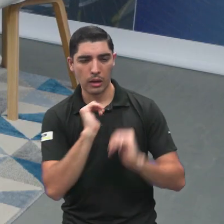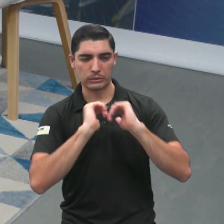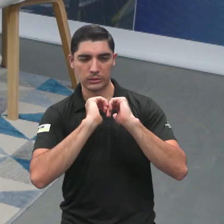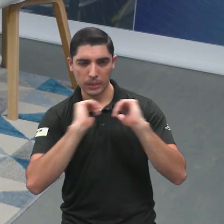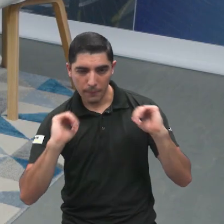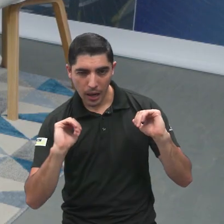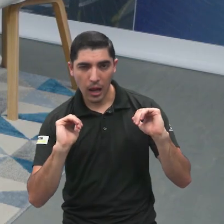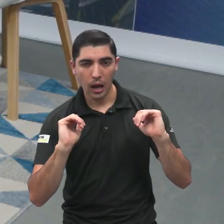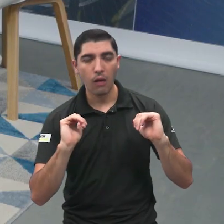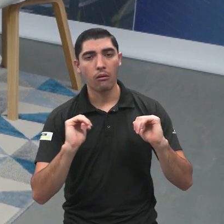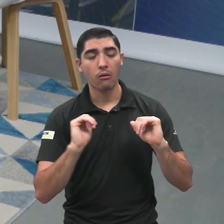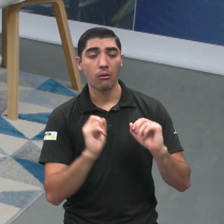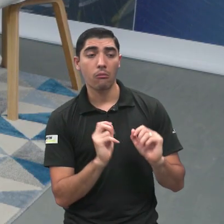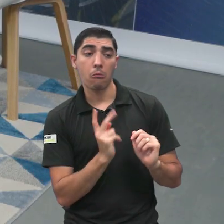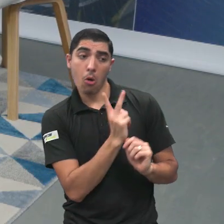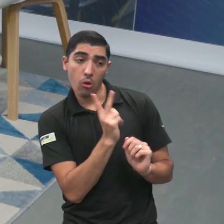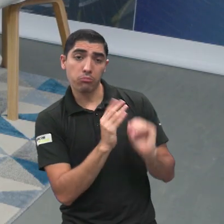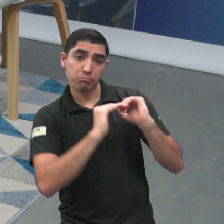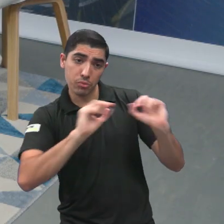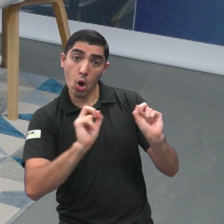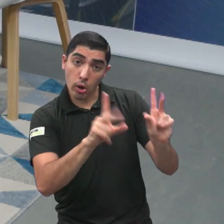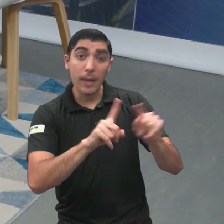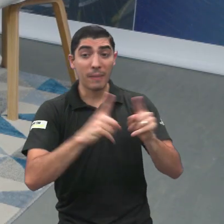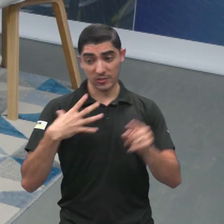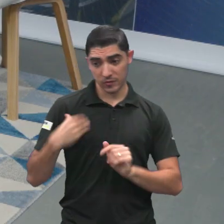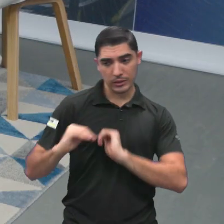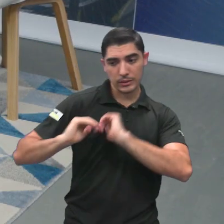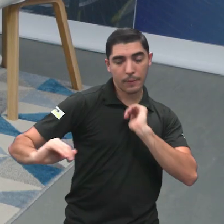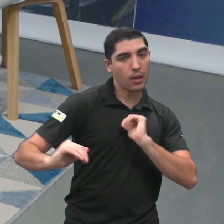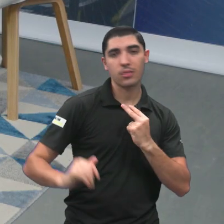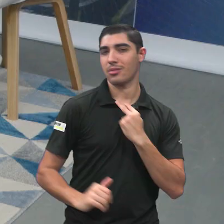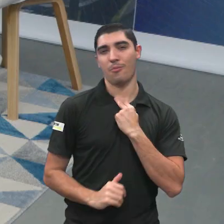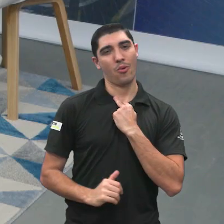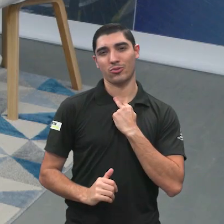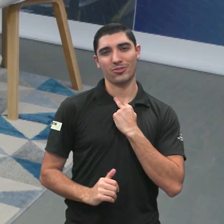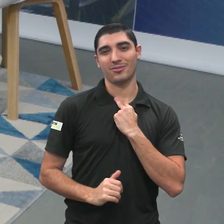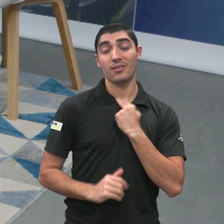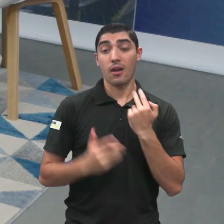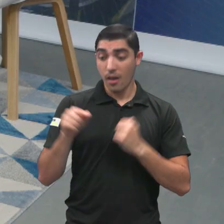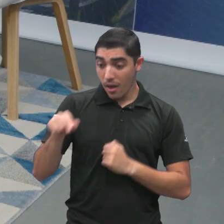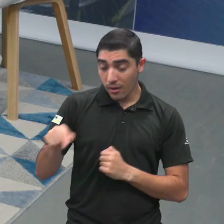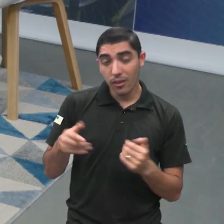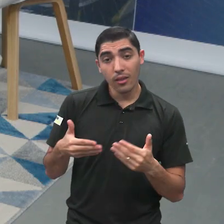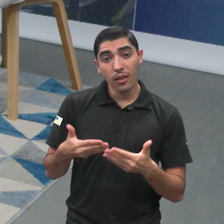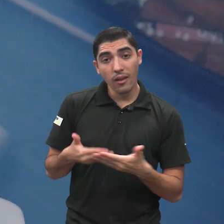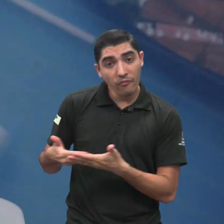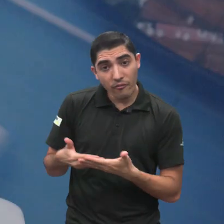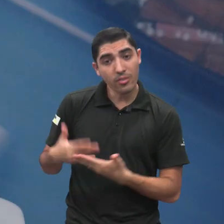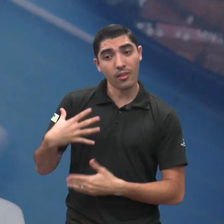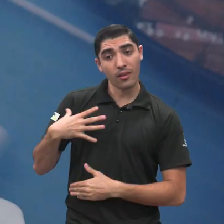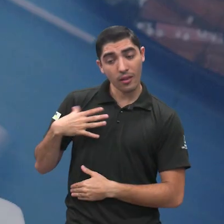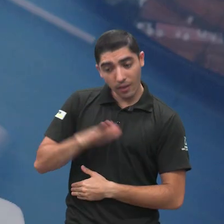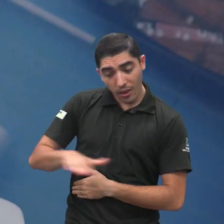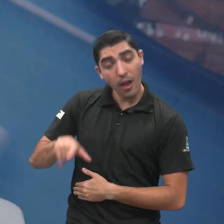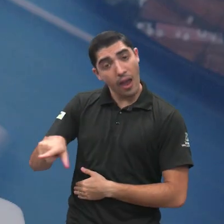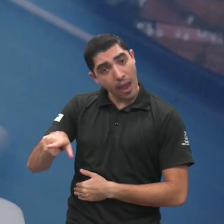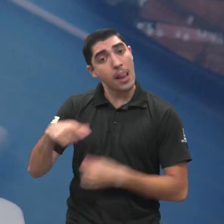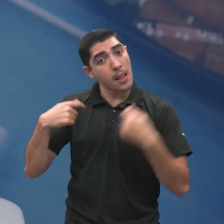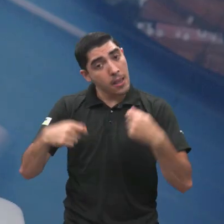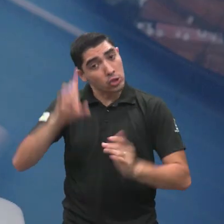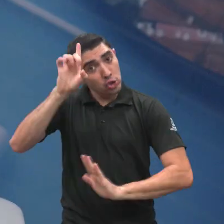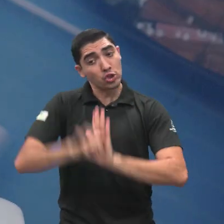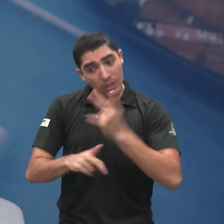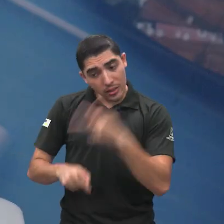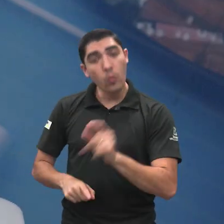separação parental, que é de pais e mães. É o direito daquela criança ter uma mãe presente e ter